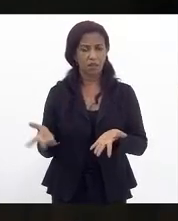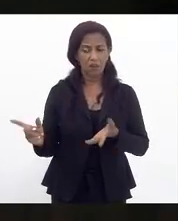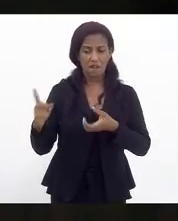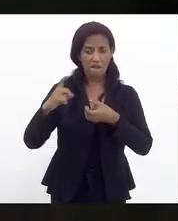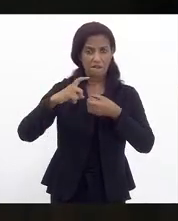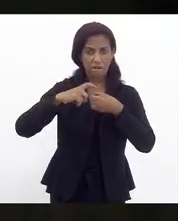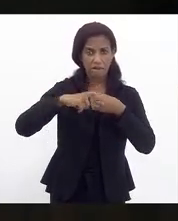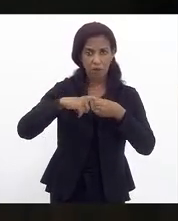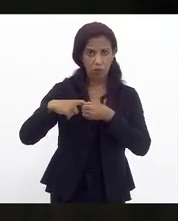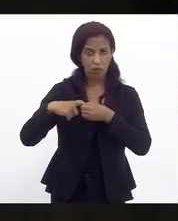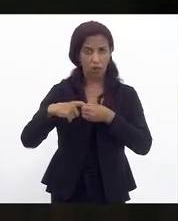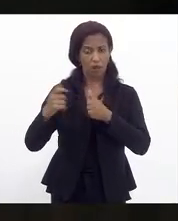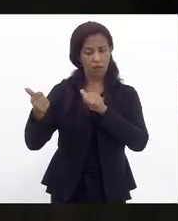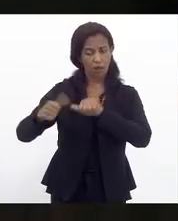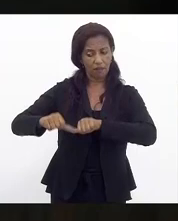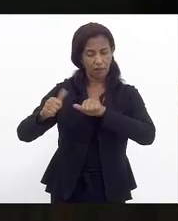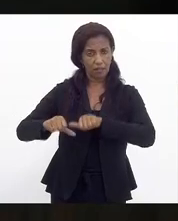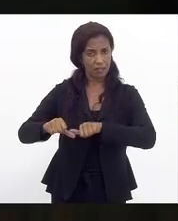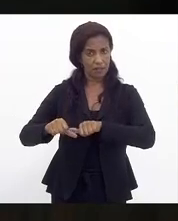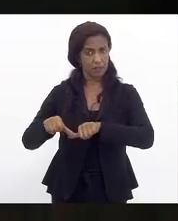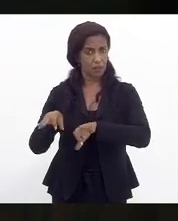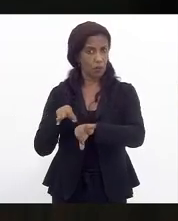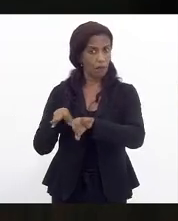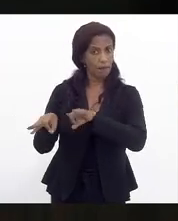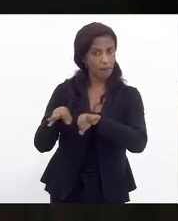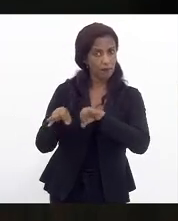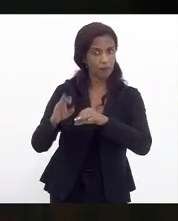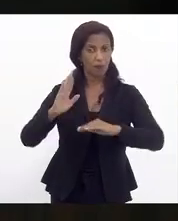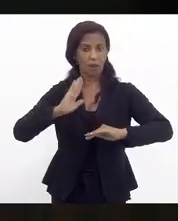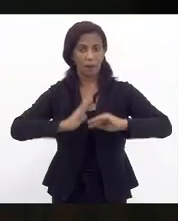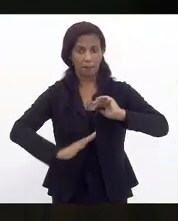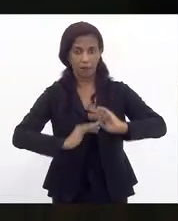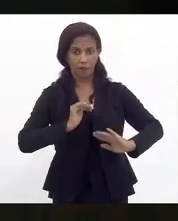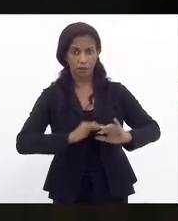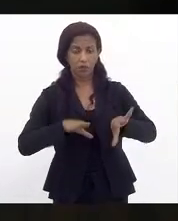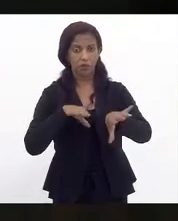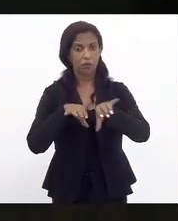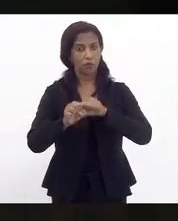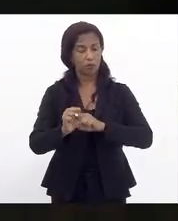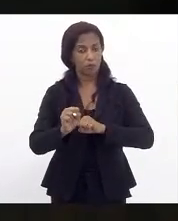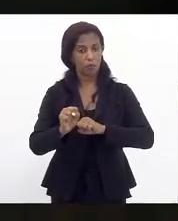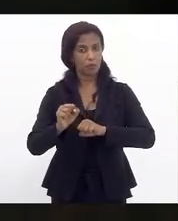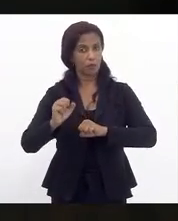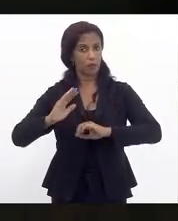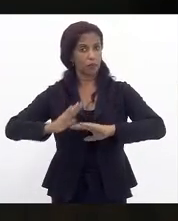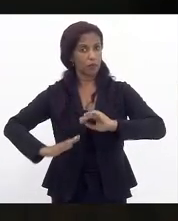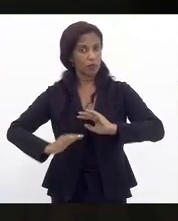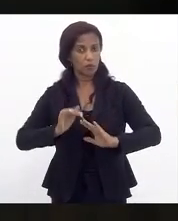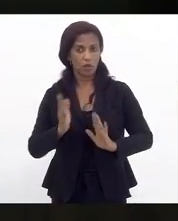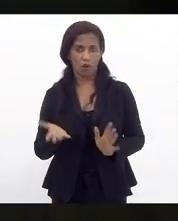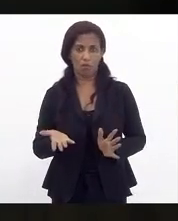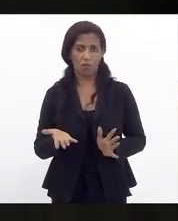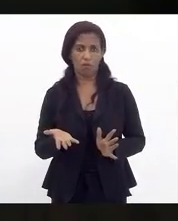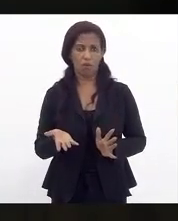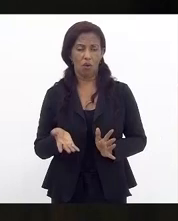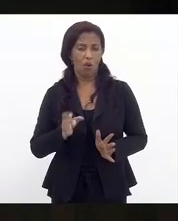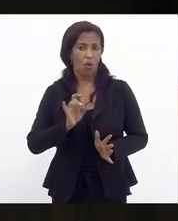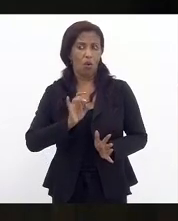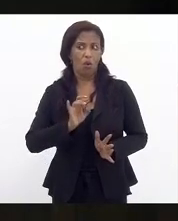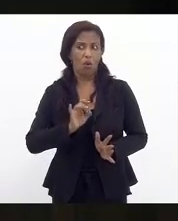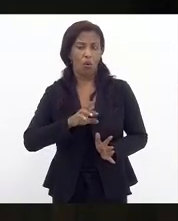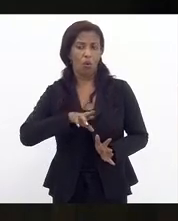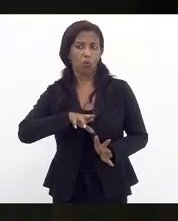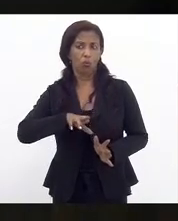vinculado avaliação de desempenho ou perfeito aperfeiçoamento capacitação e formação profissional não é um critério tão